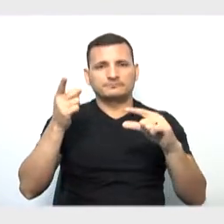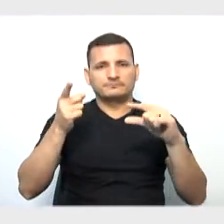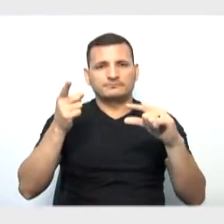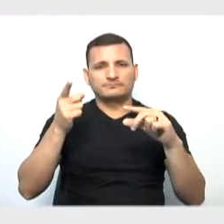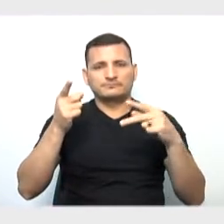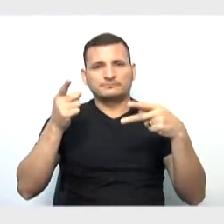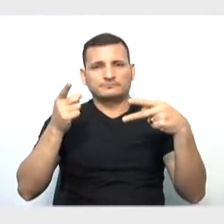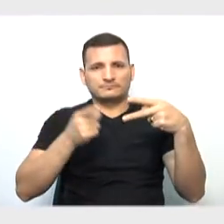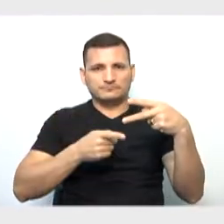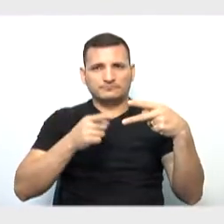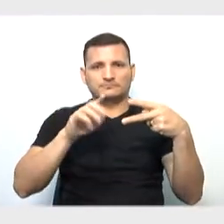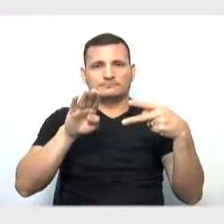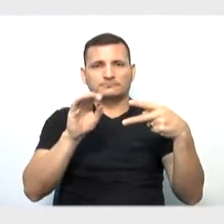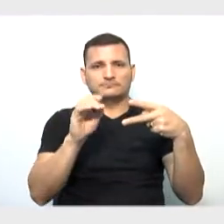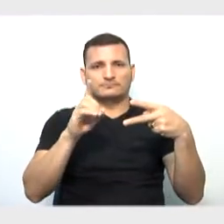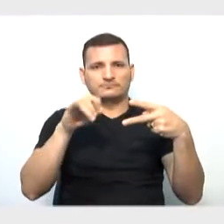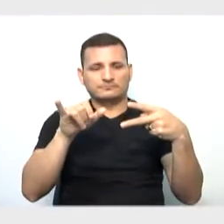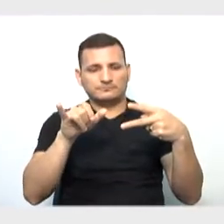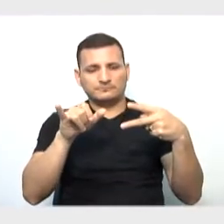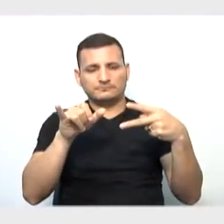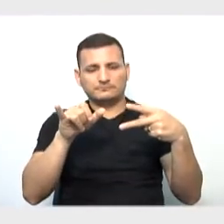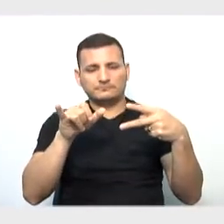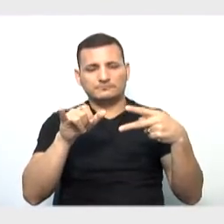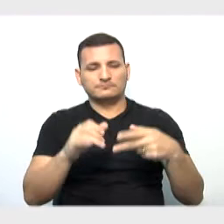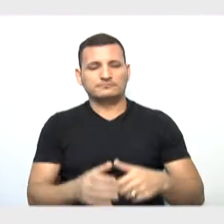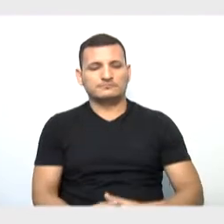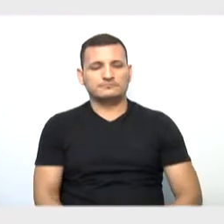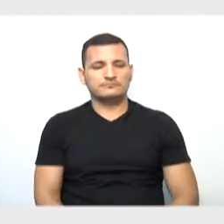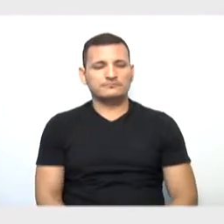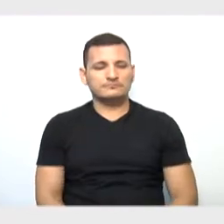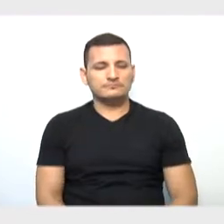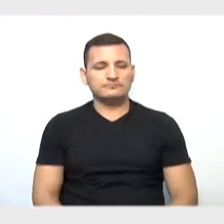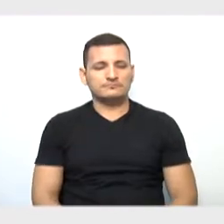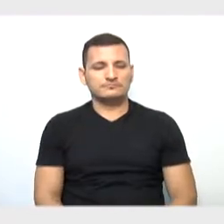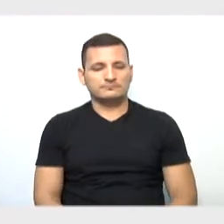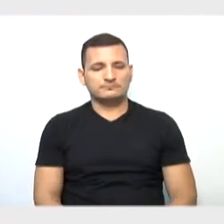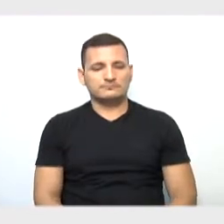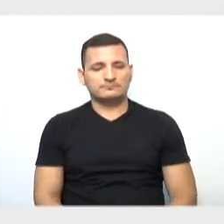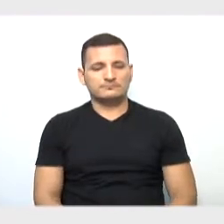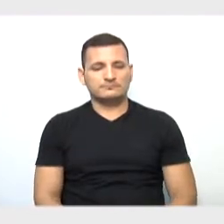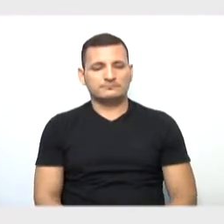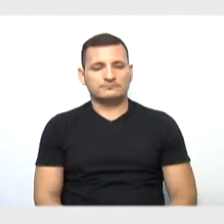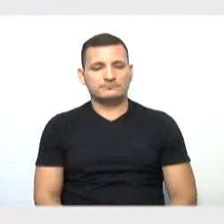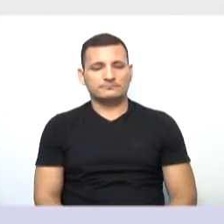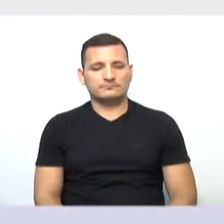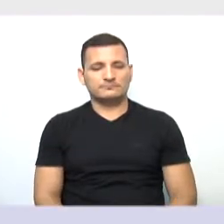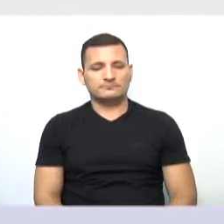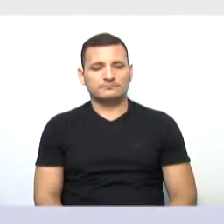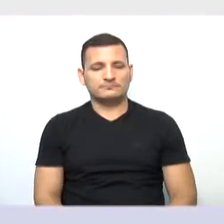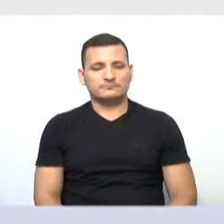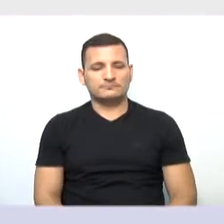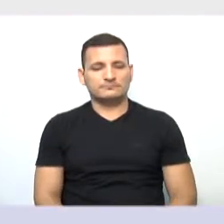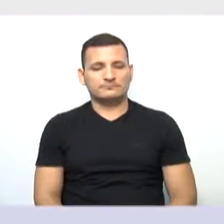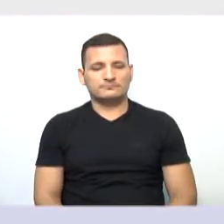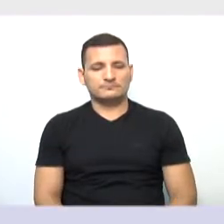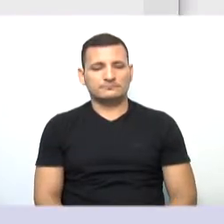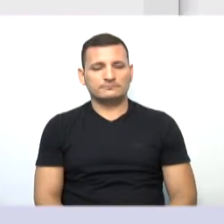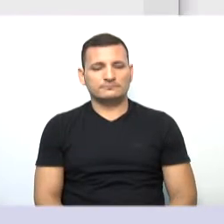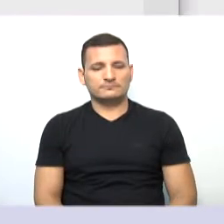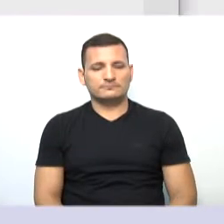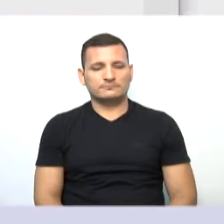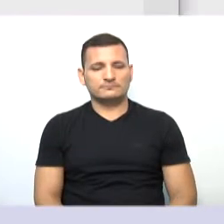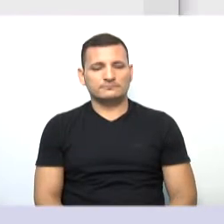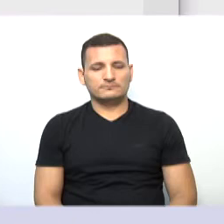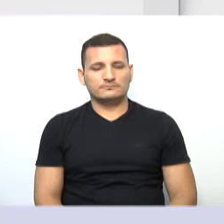O body. Não, eu fechei o body, nem abri. Eu abro o body, já vou